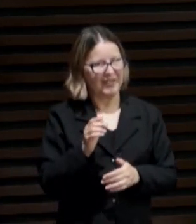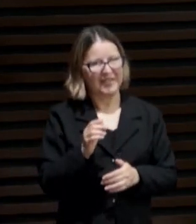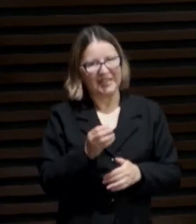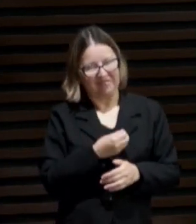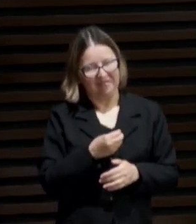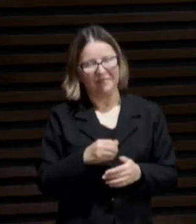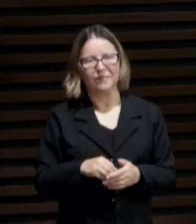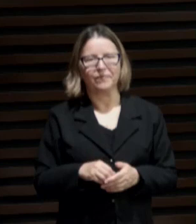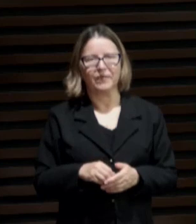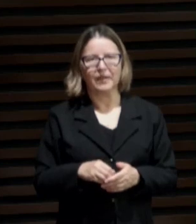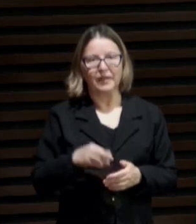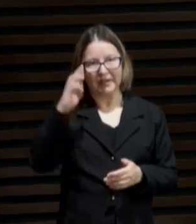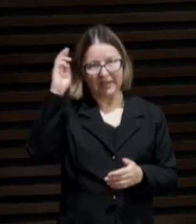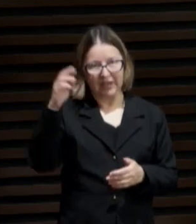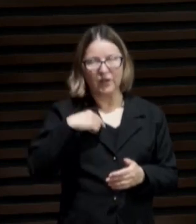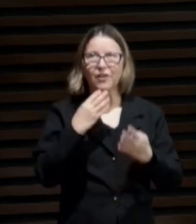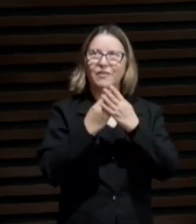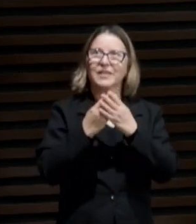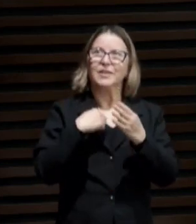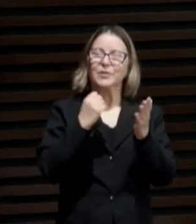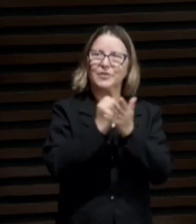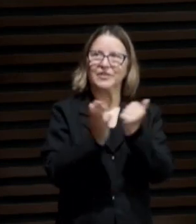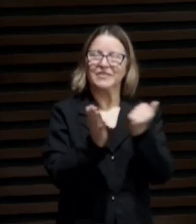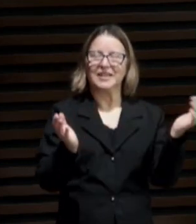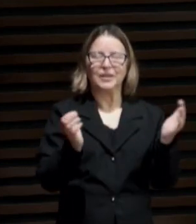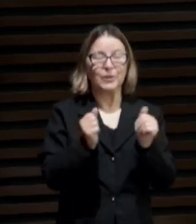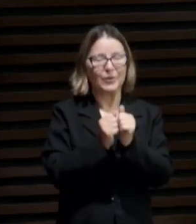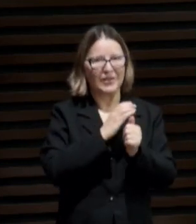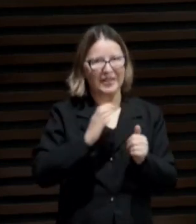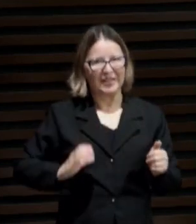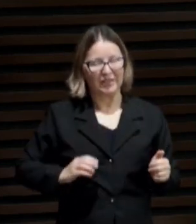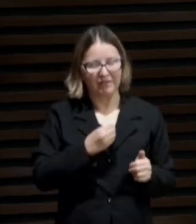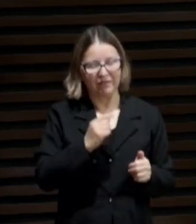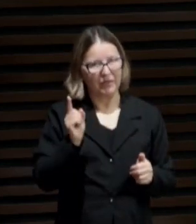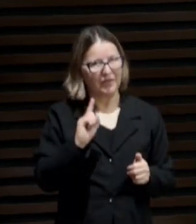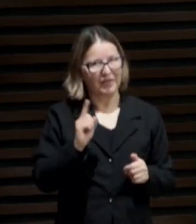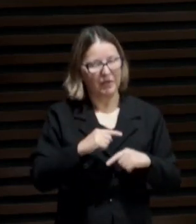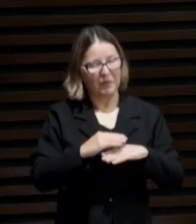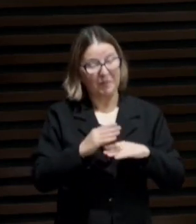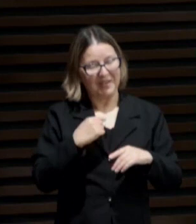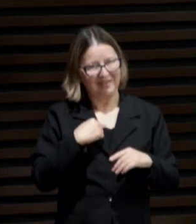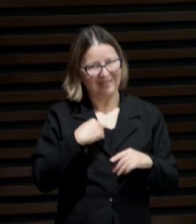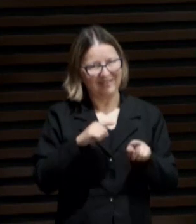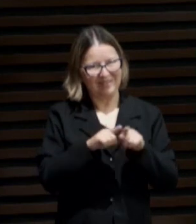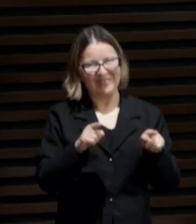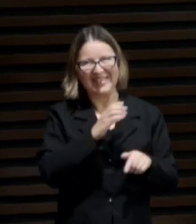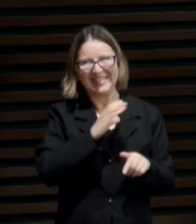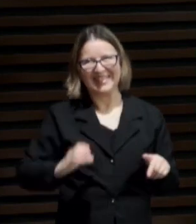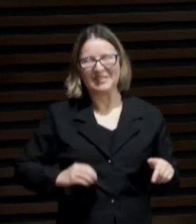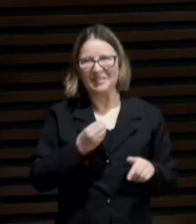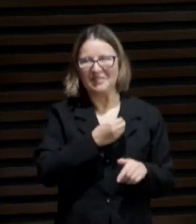que eu estou crucificado com Cristo e vivo não mais eu, mas Cristo vive em mim. Senhor, por misericórdia,